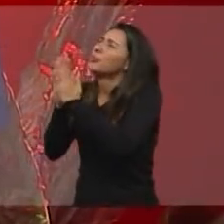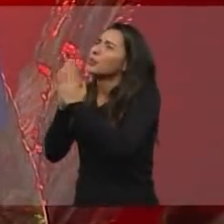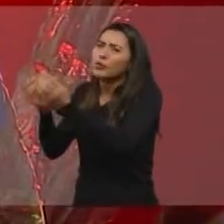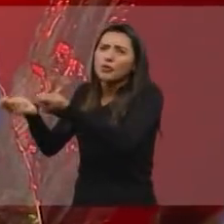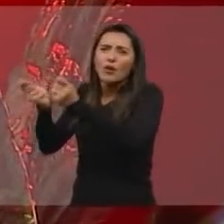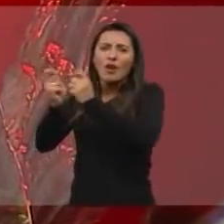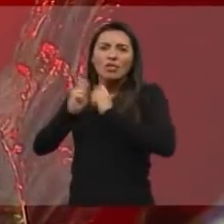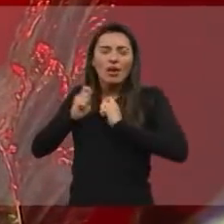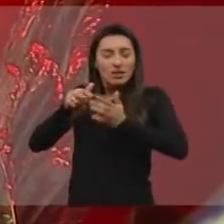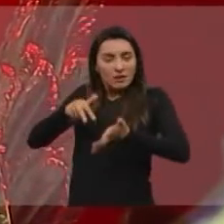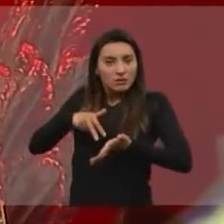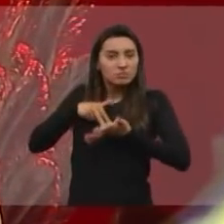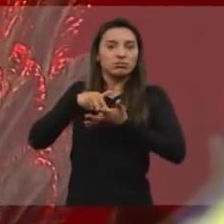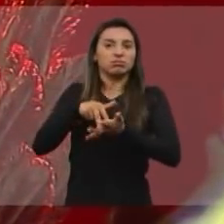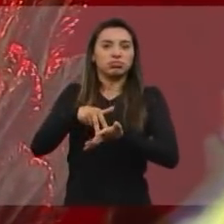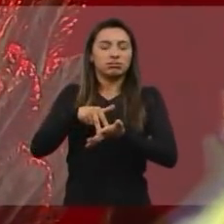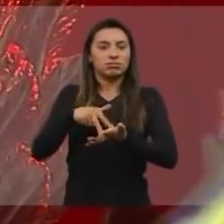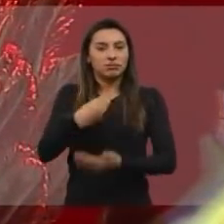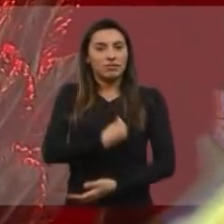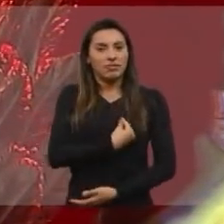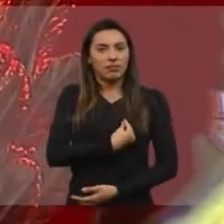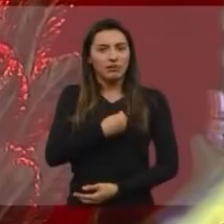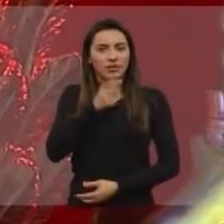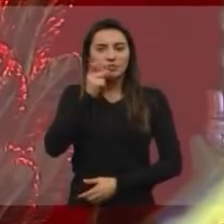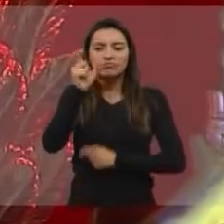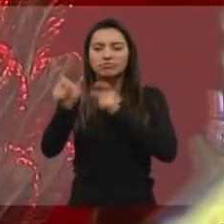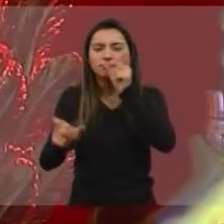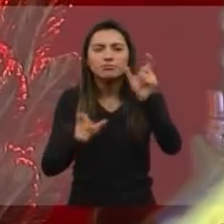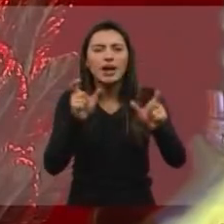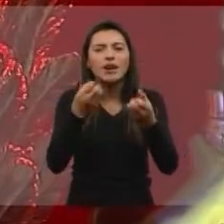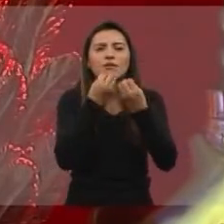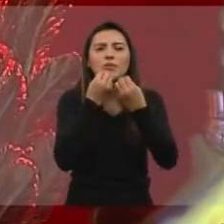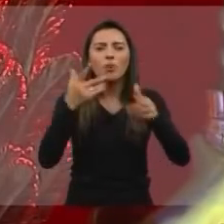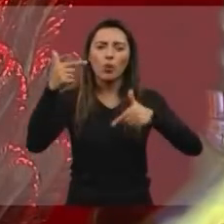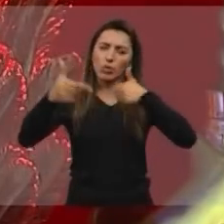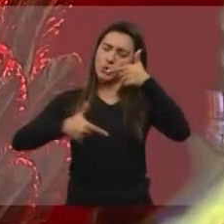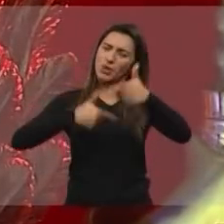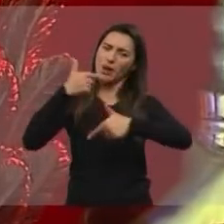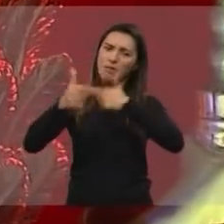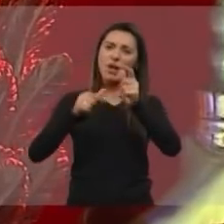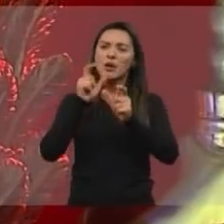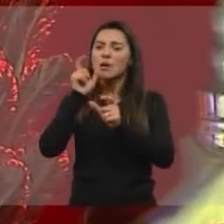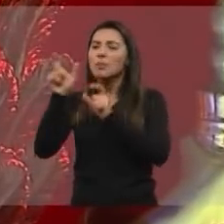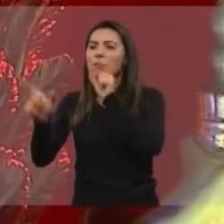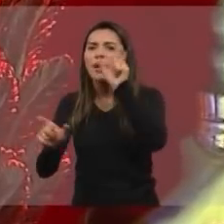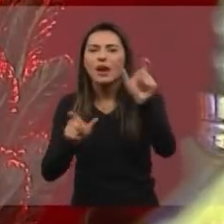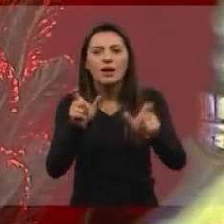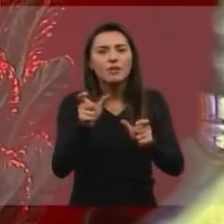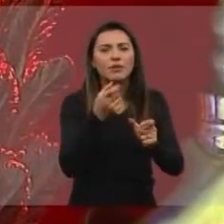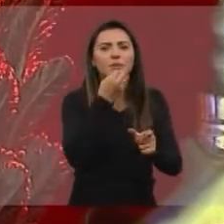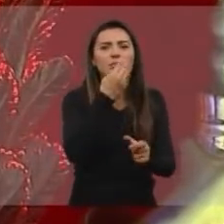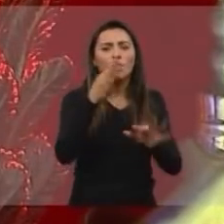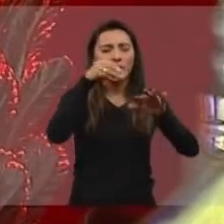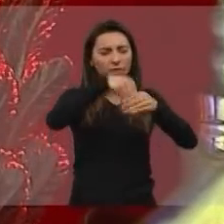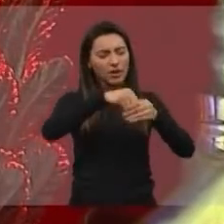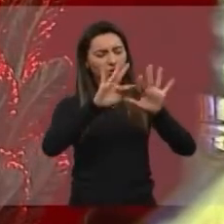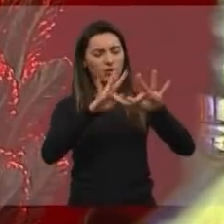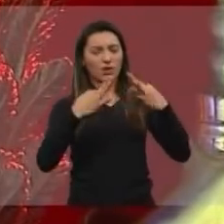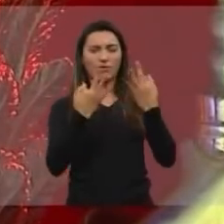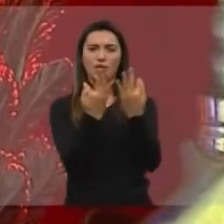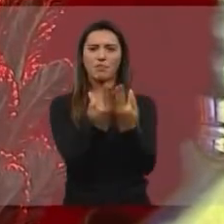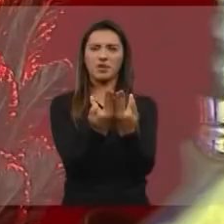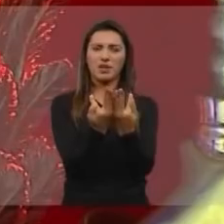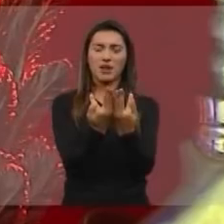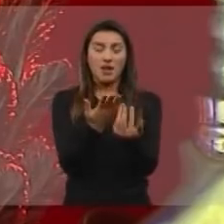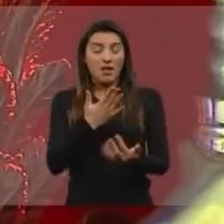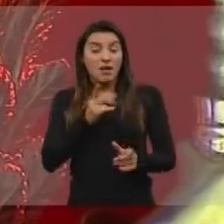disposição a semear no nosso trabalho na cor de deus nos colocou no nosso